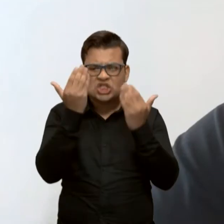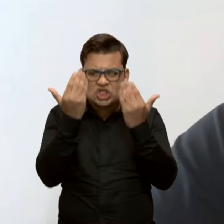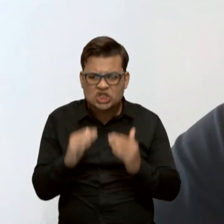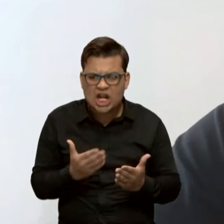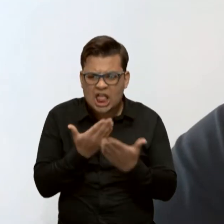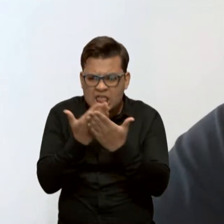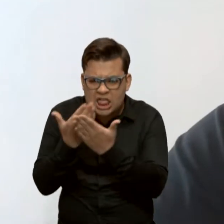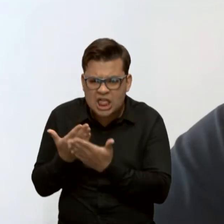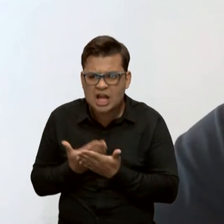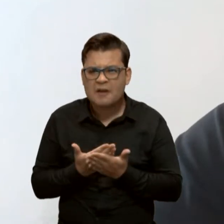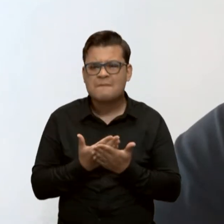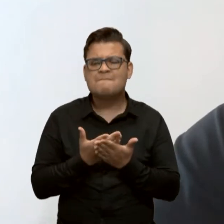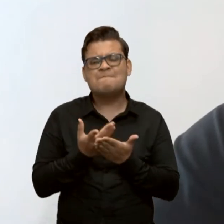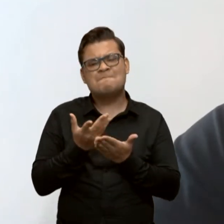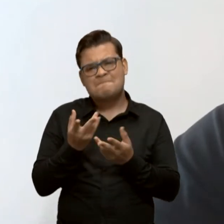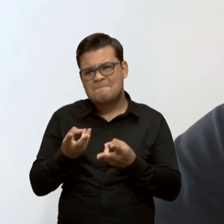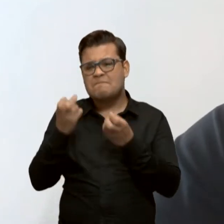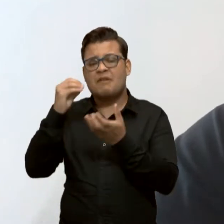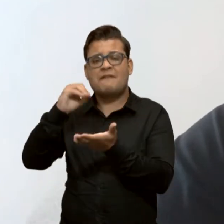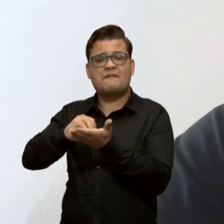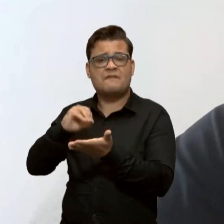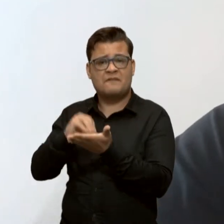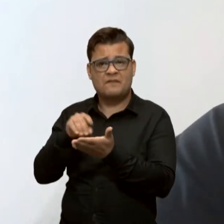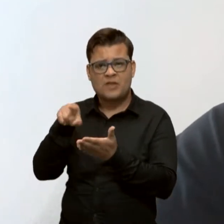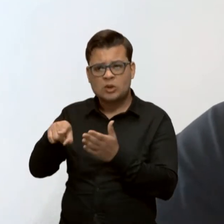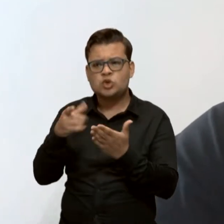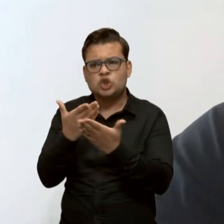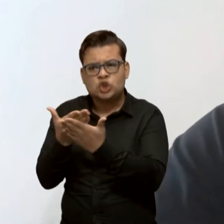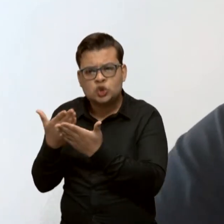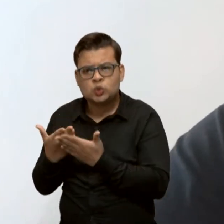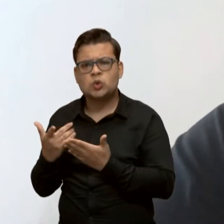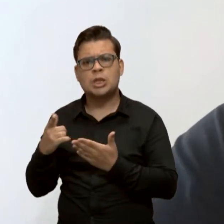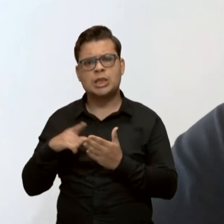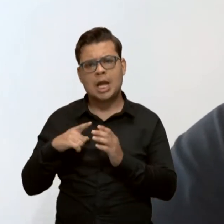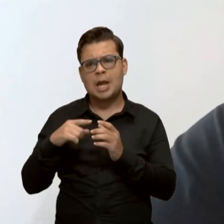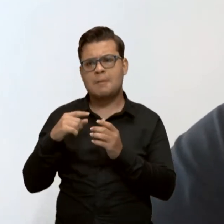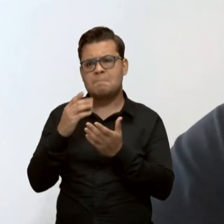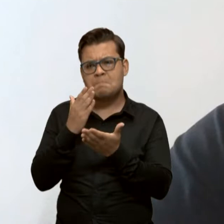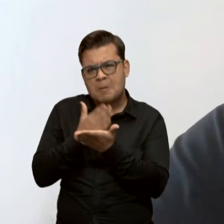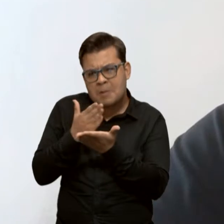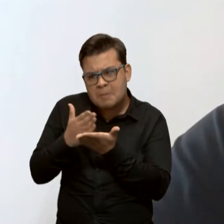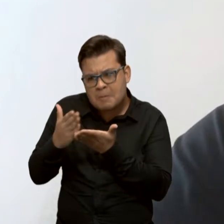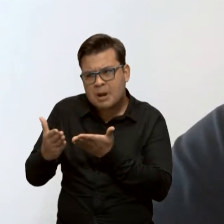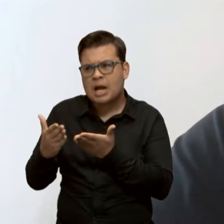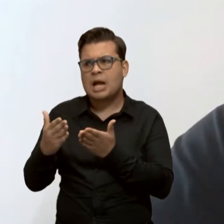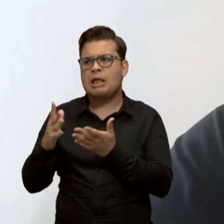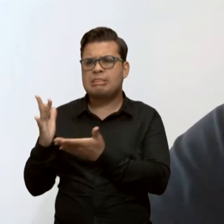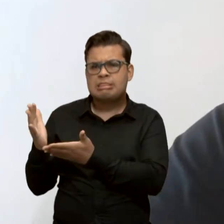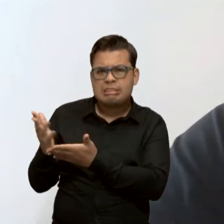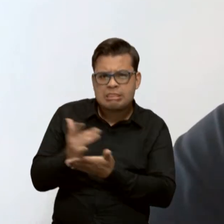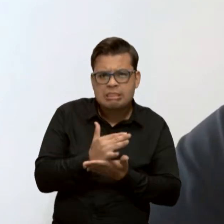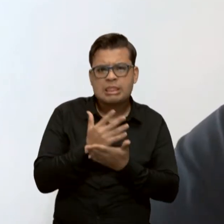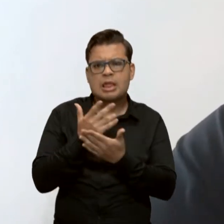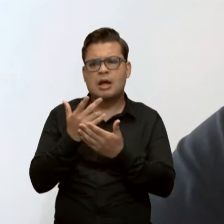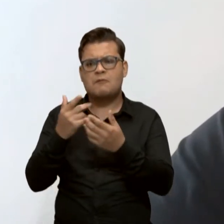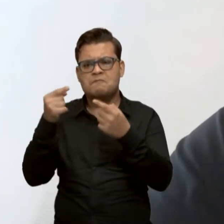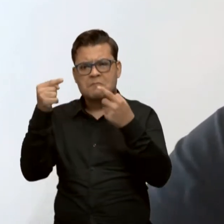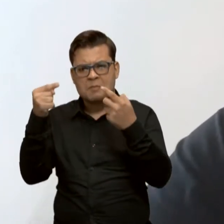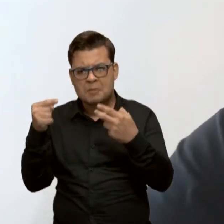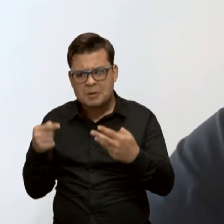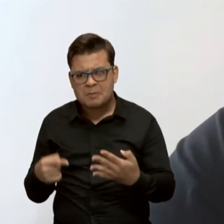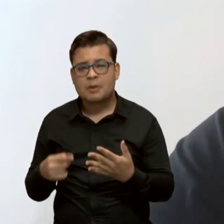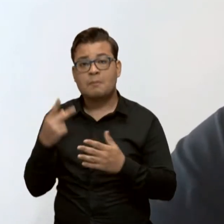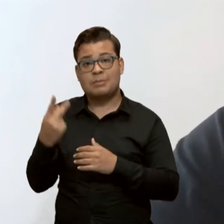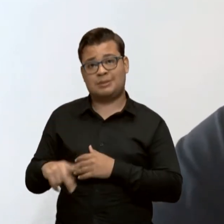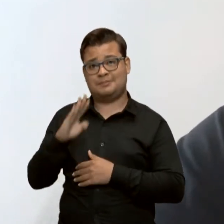estudo sistemático que utilizasse uma base de dados como a nossa, né, brasileira. Até imagino pelo fato